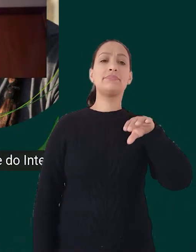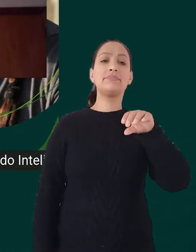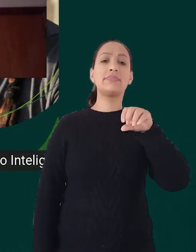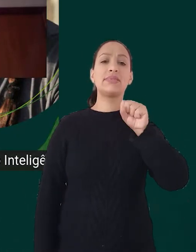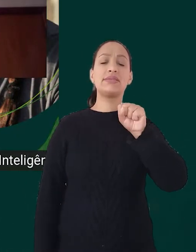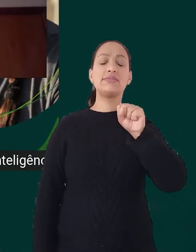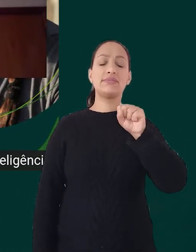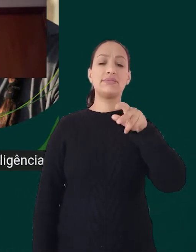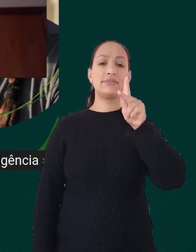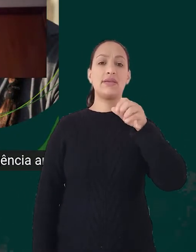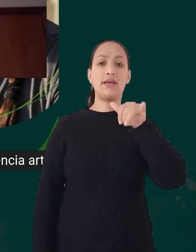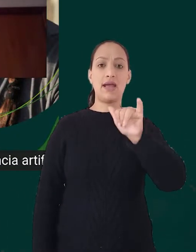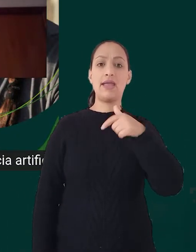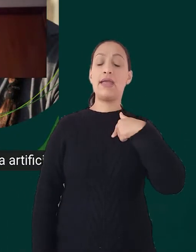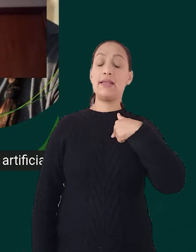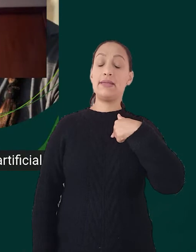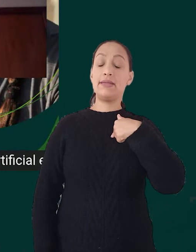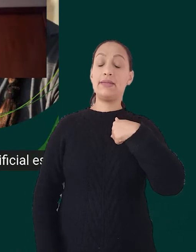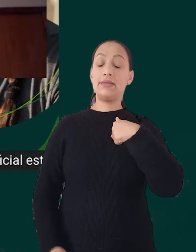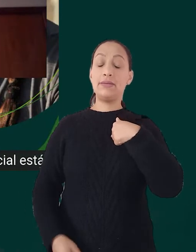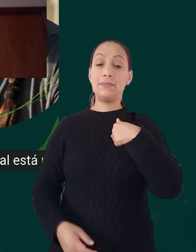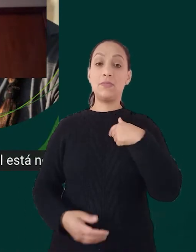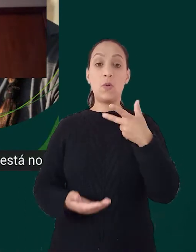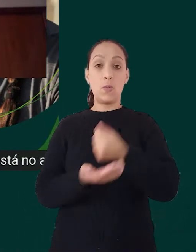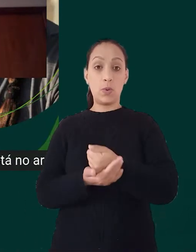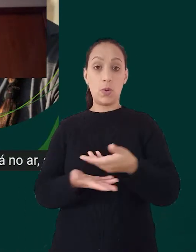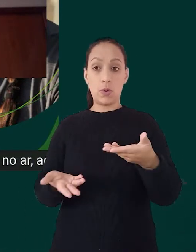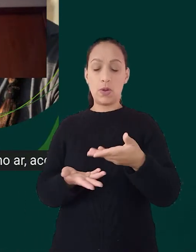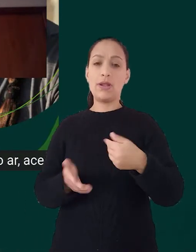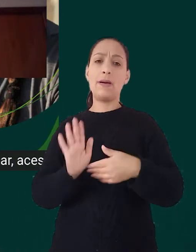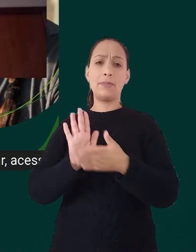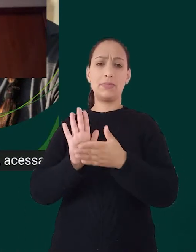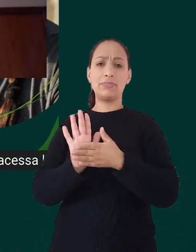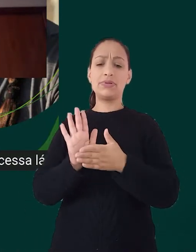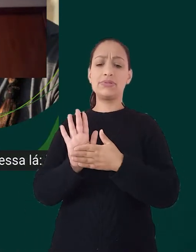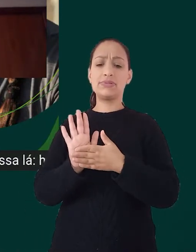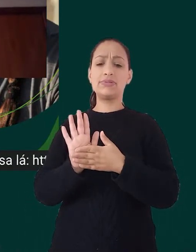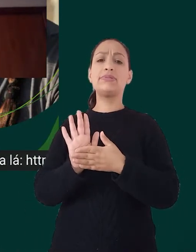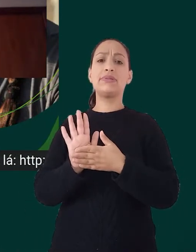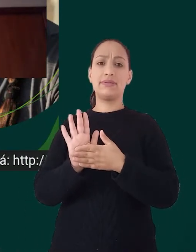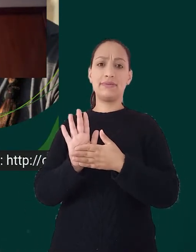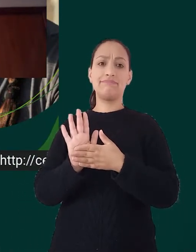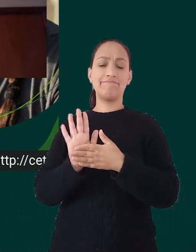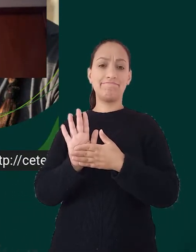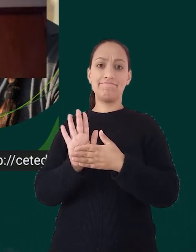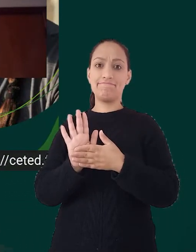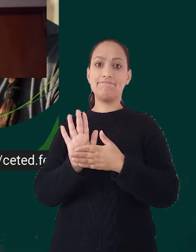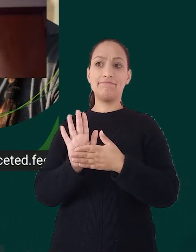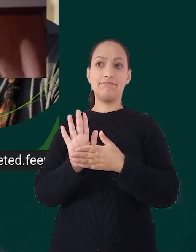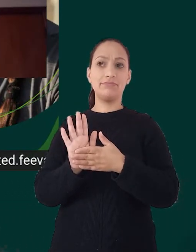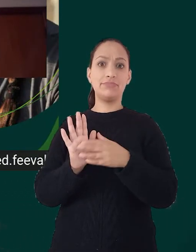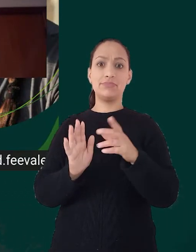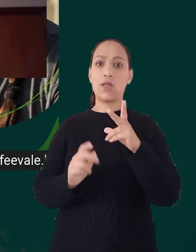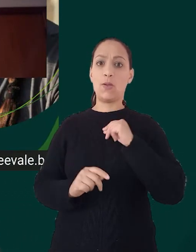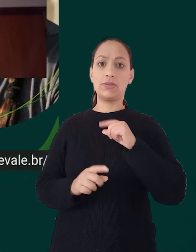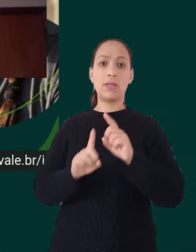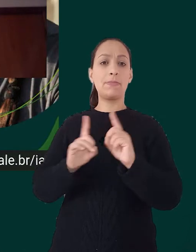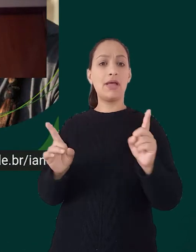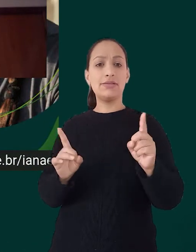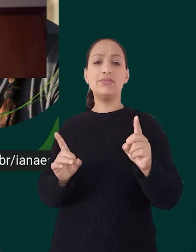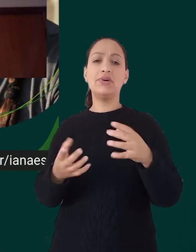assim, para aprender a lição. E que realmente a proposta era surreal, mas que foi frustrante, né? Faltou a parte de tornar o